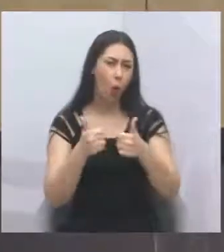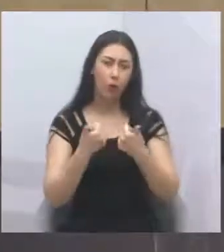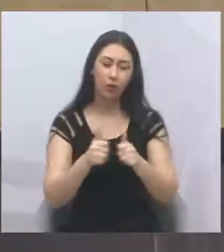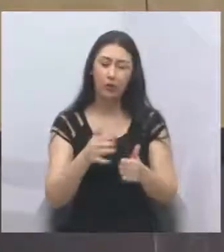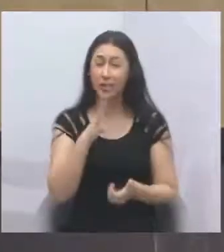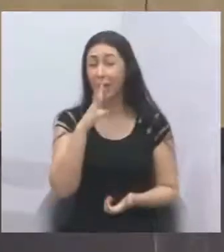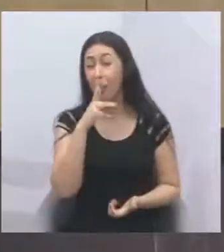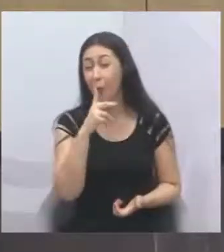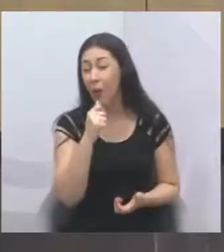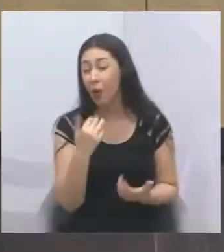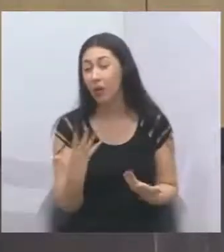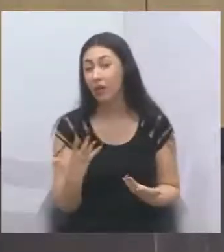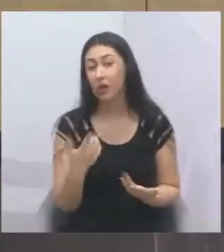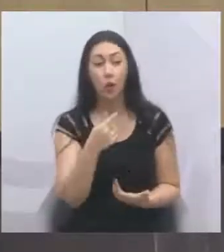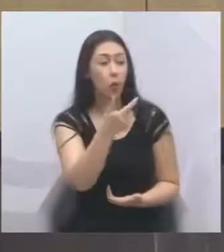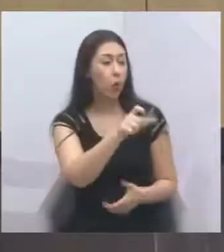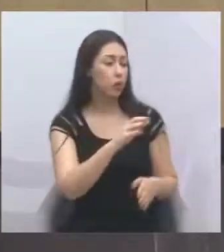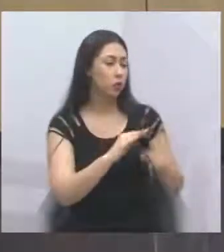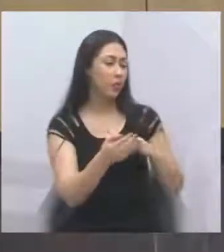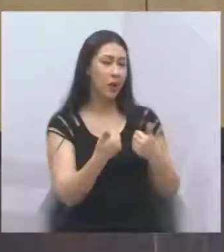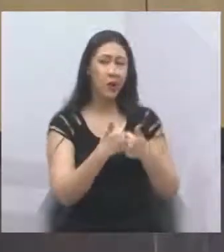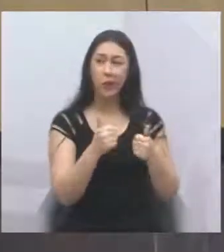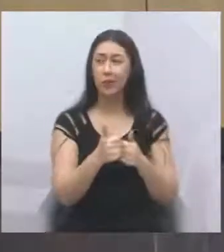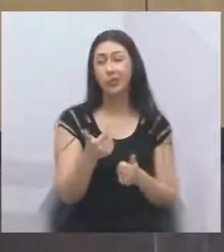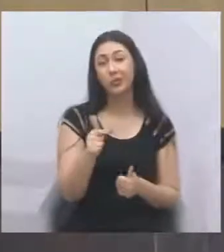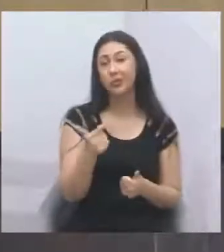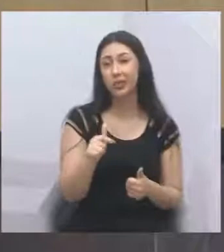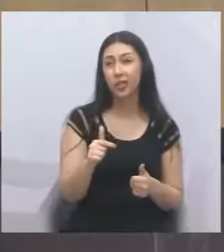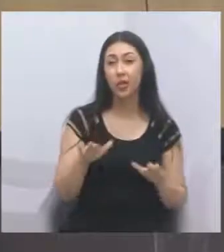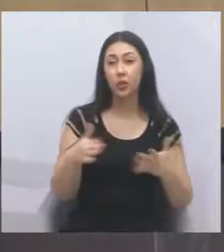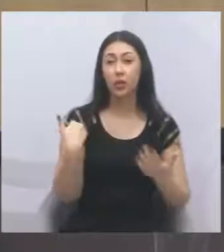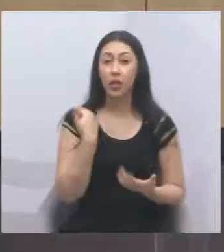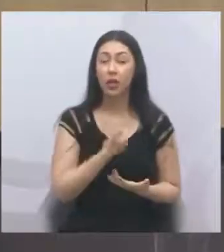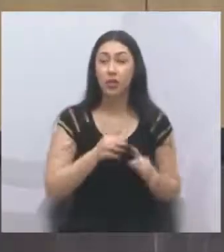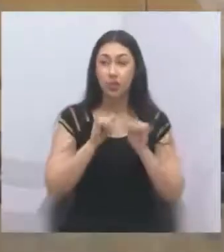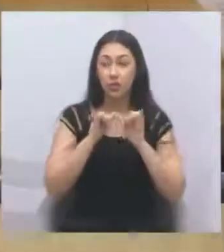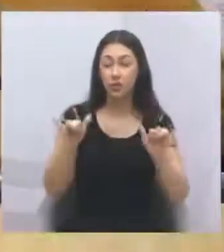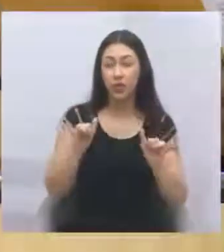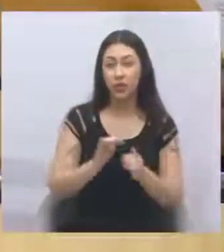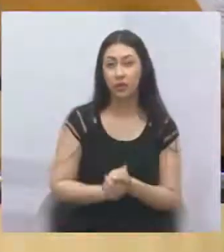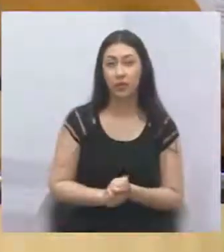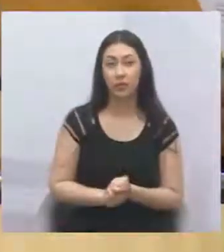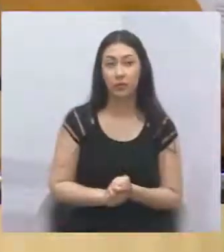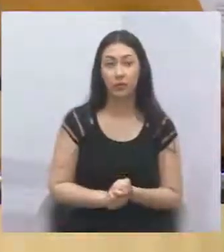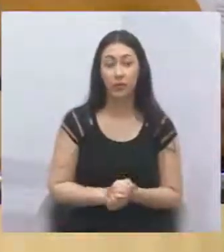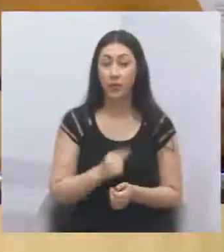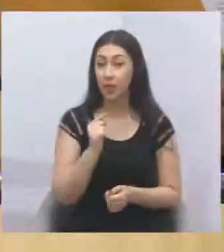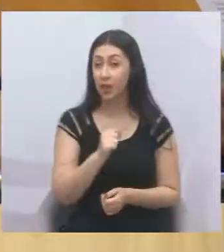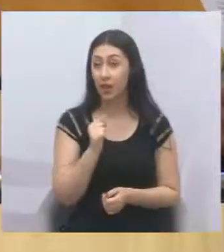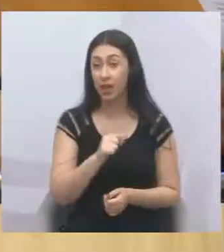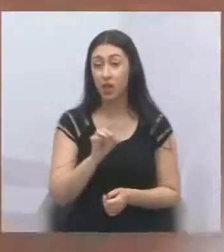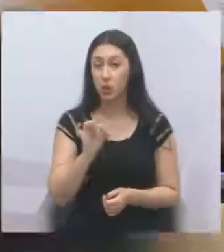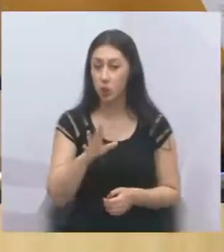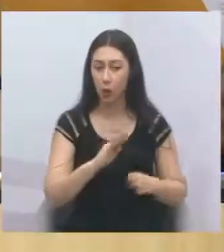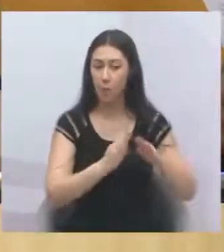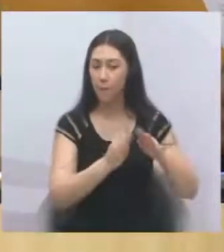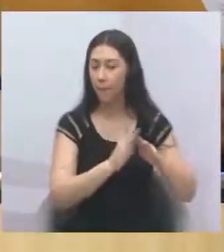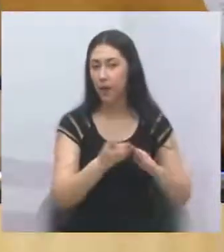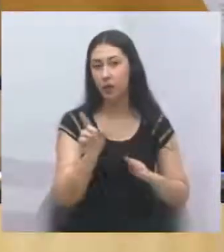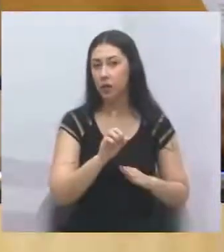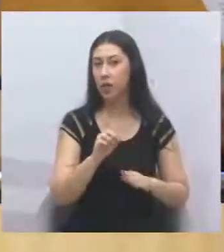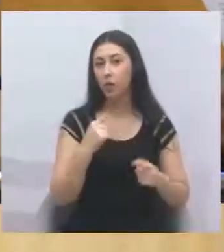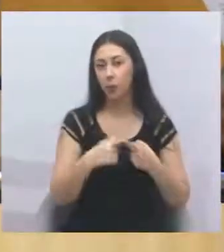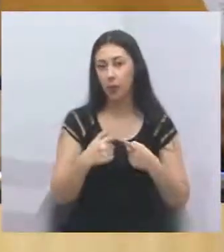horas, no Remédio não tem ônibus. E aqui, quando a gente se fala, vereador Valmir, no Campo Grande, não está se falando só em Campo Grande, porque a